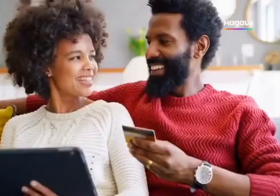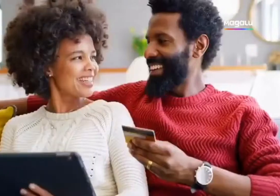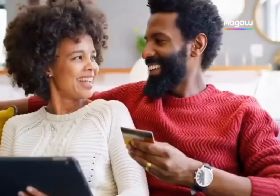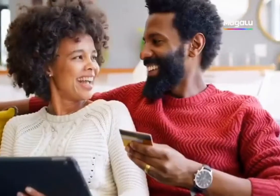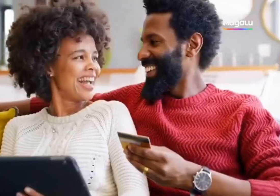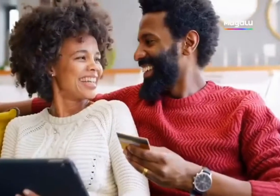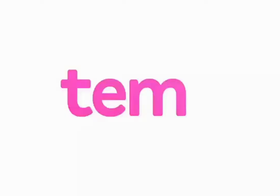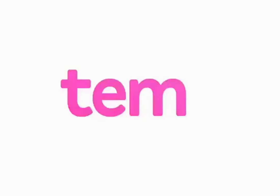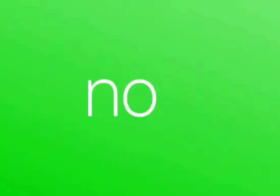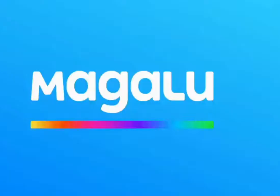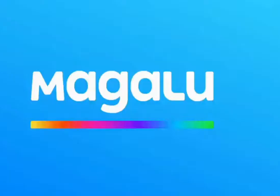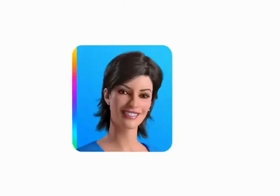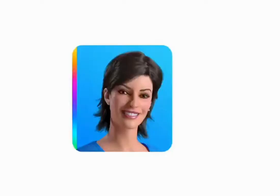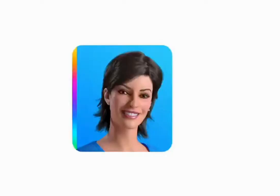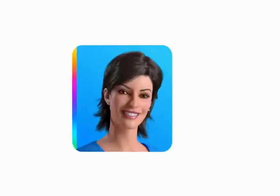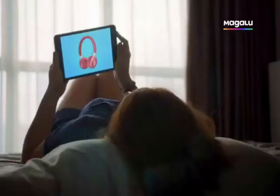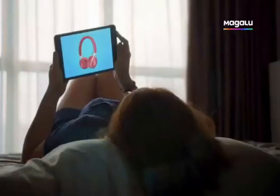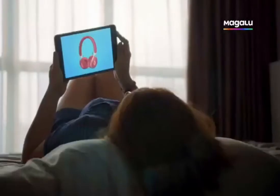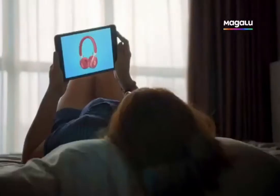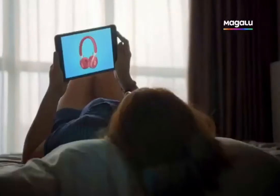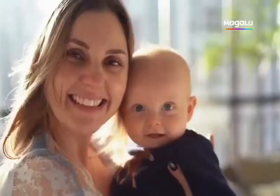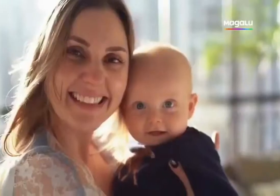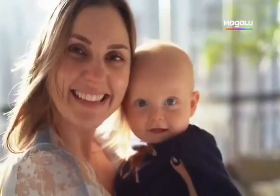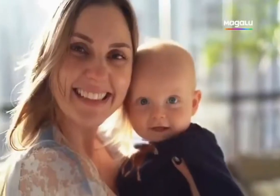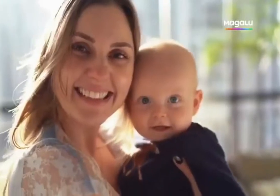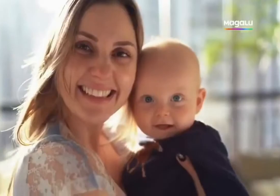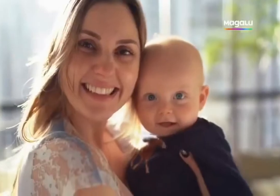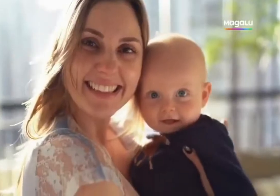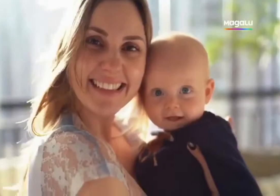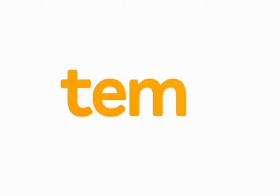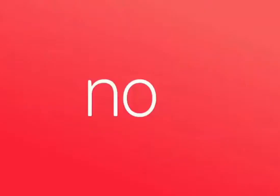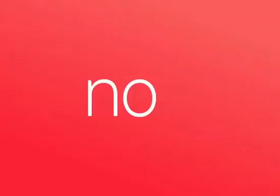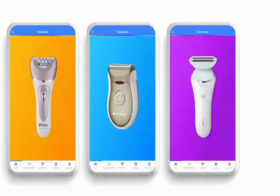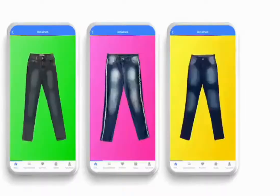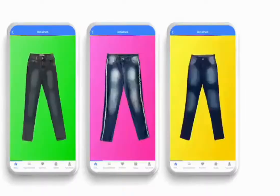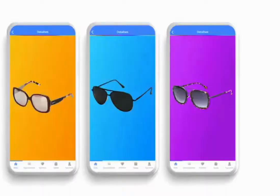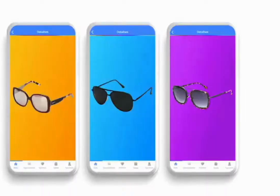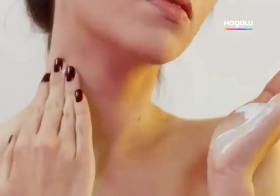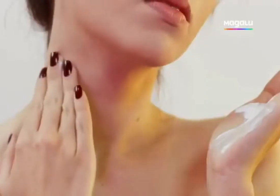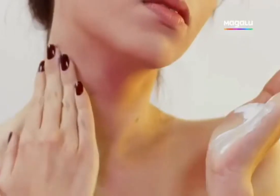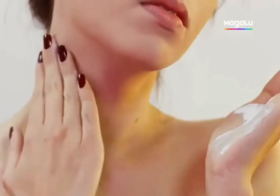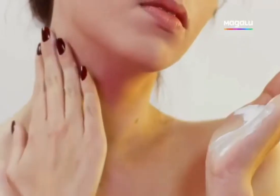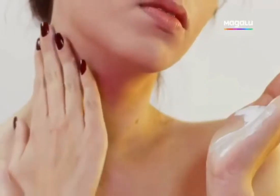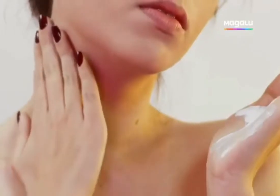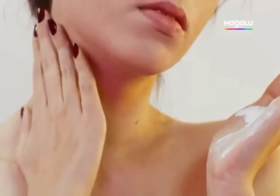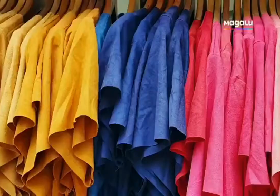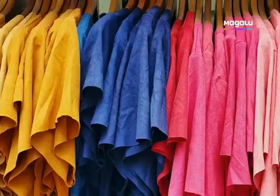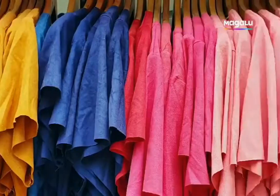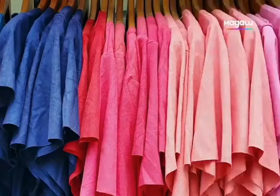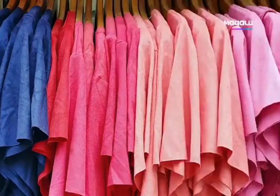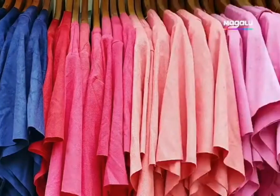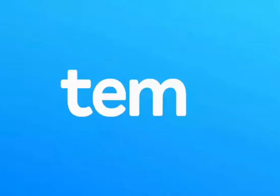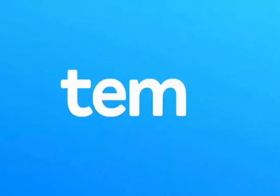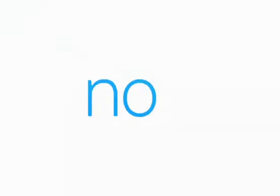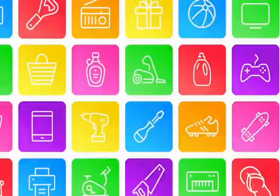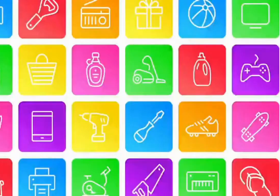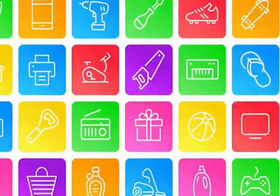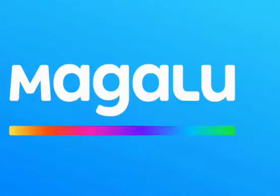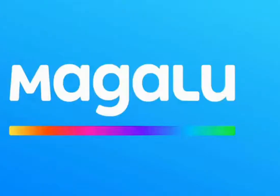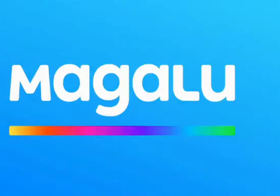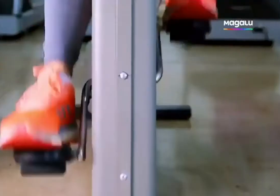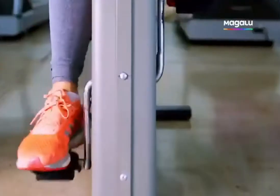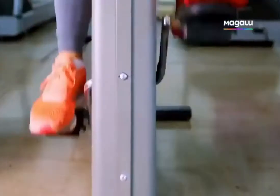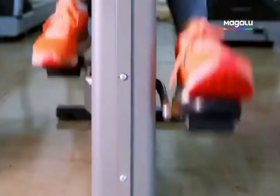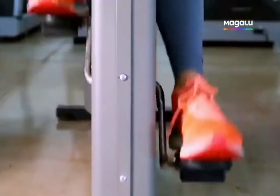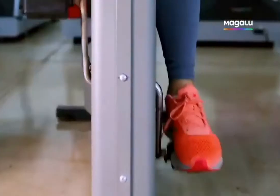de verdade, tem no Magalu. Pode olhar que tem no Magalu. Hidratante, roupa, tem no